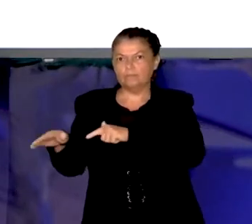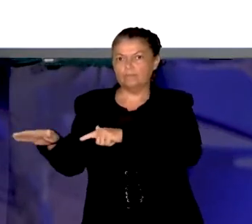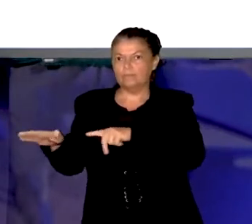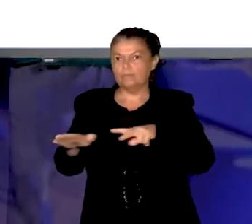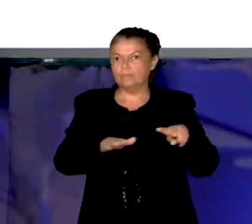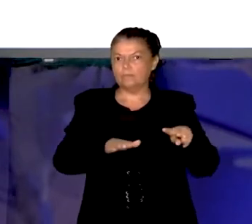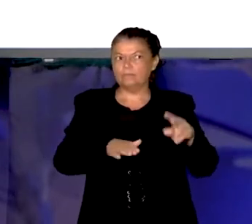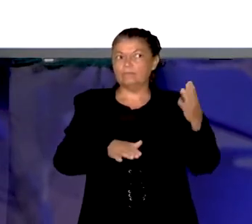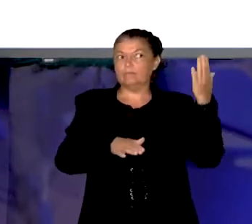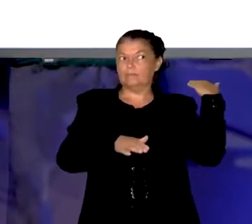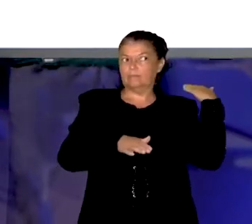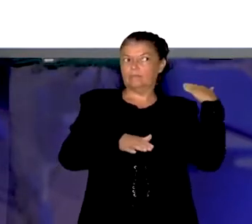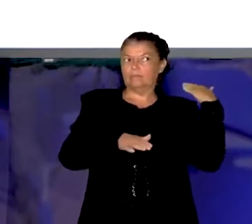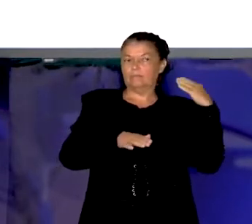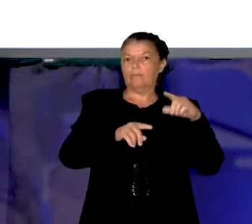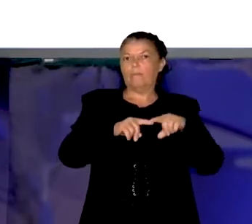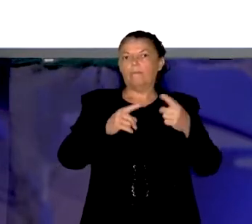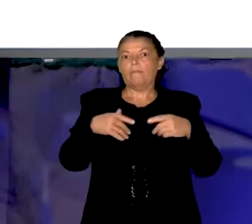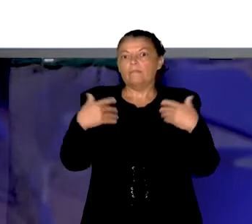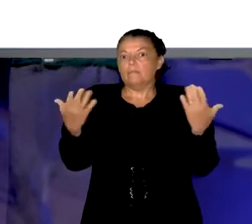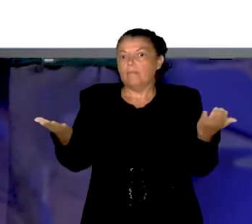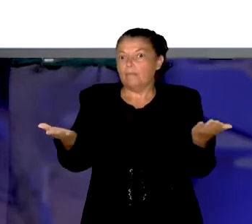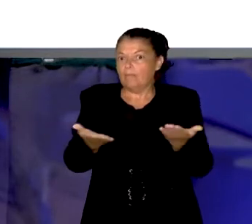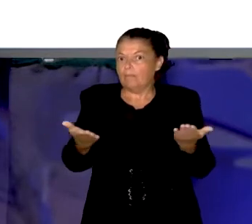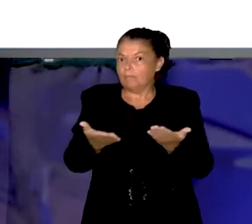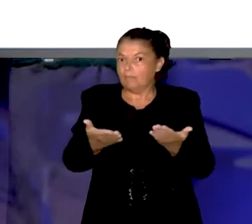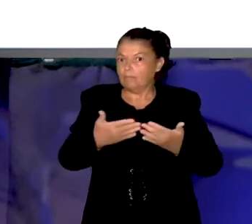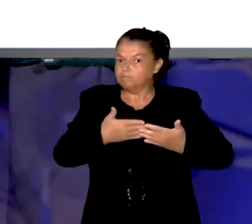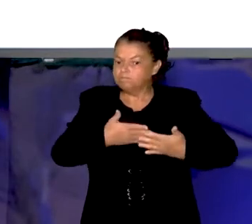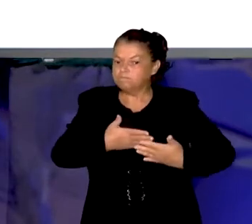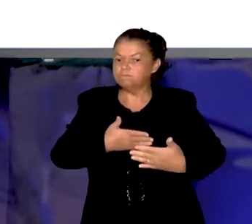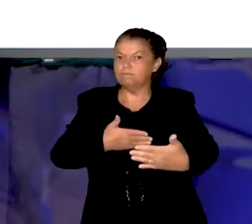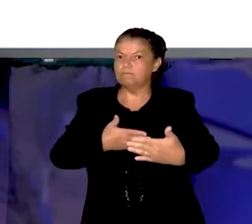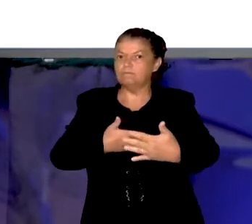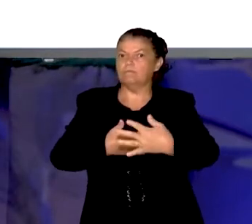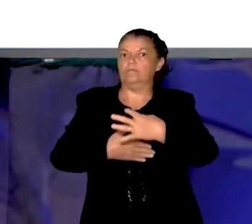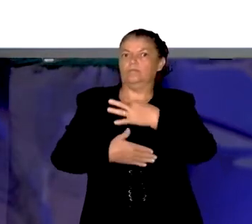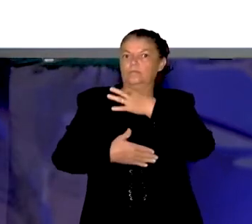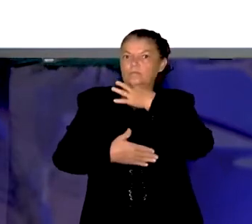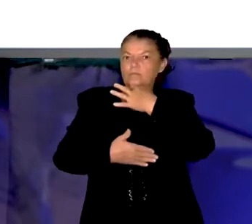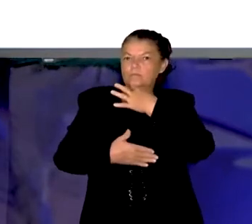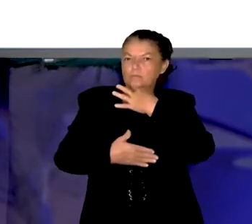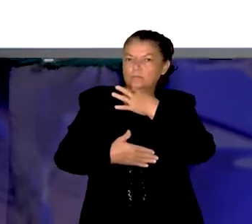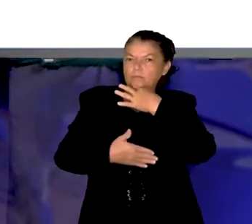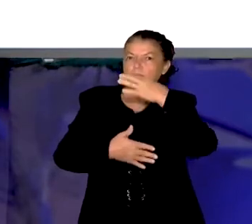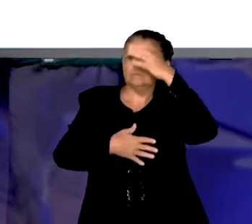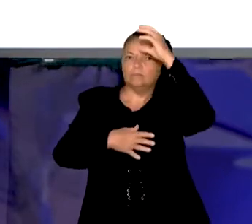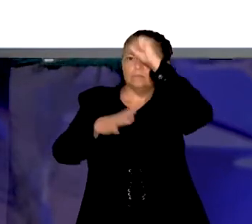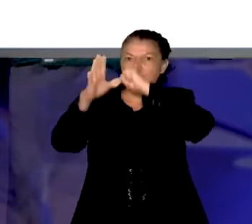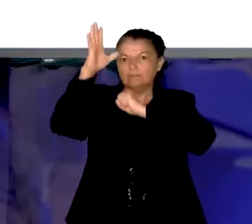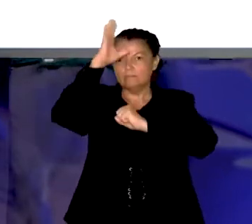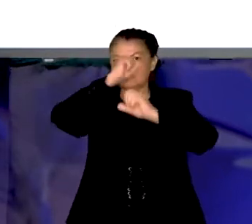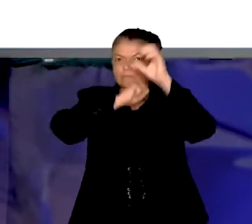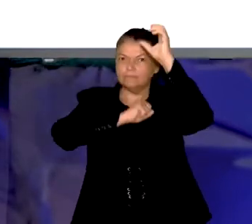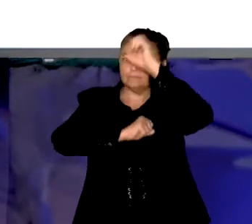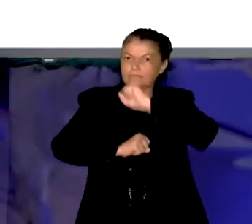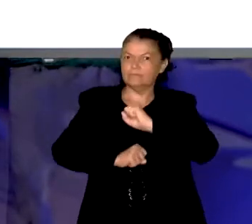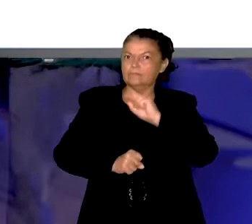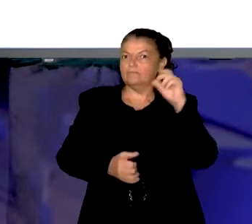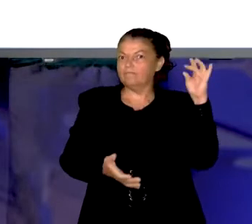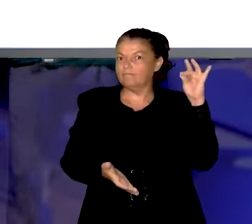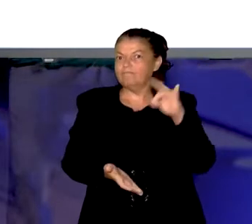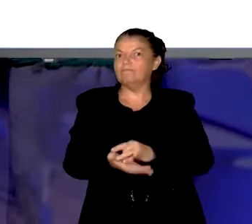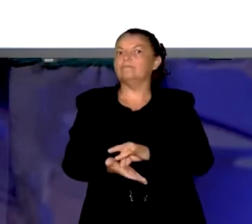só lá na frente. Mas vamos juntos, sim, construir conhecimentos, saberes necessários